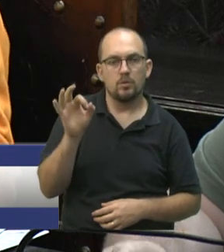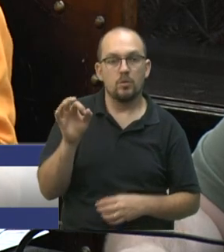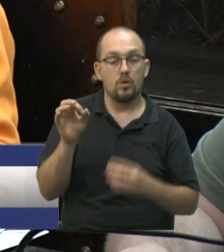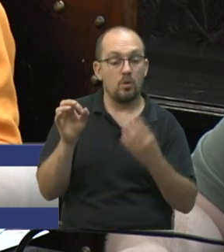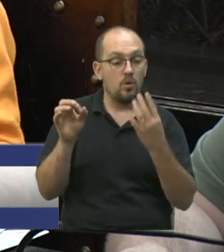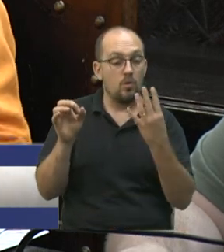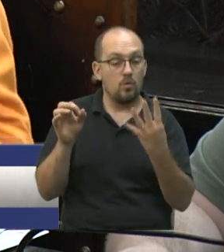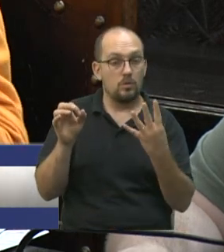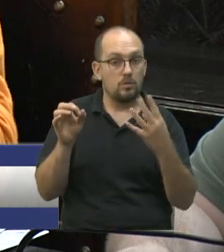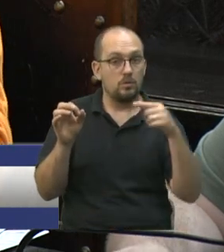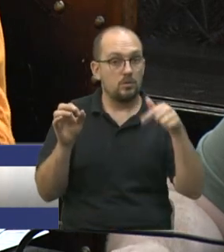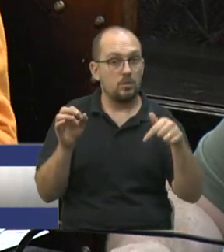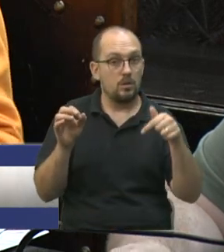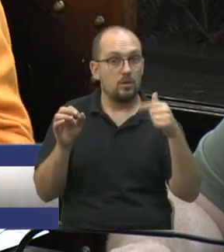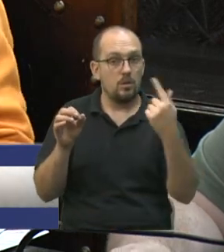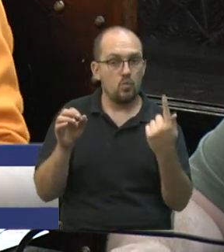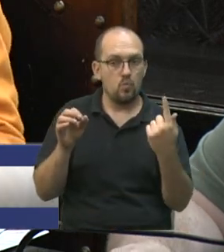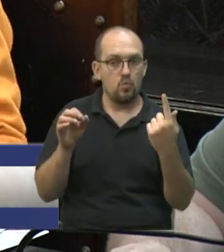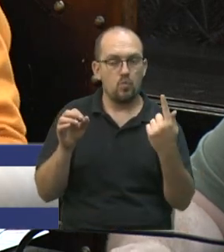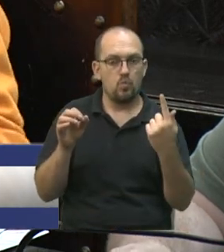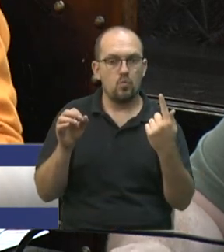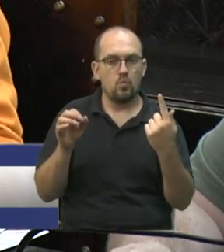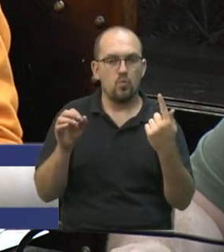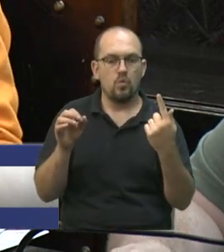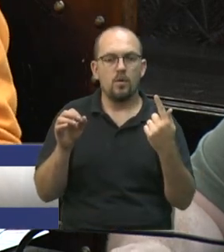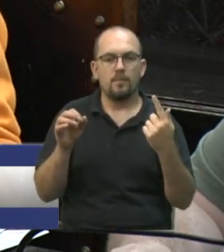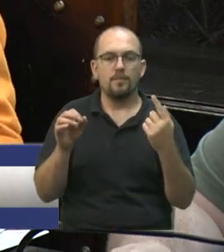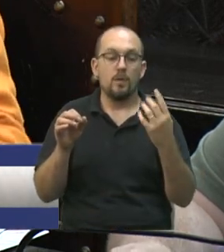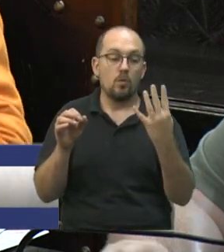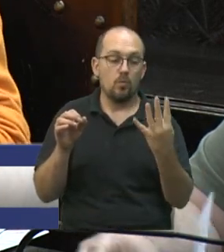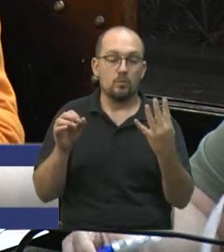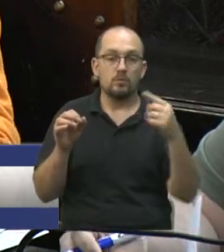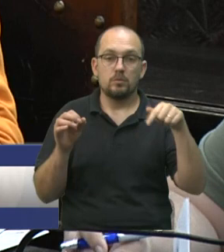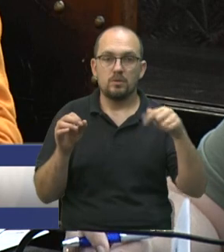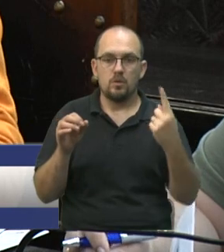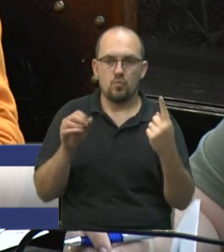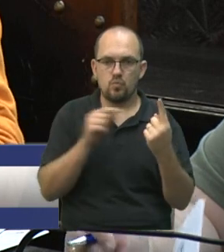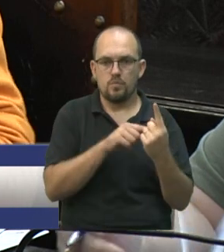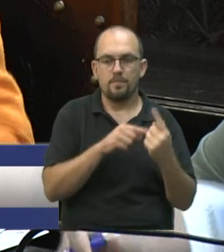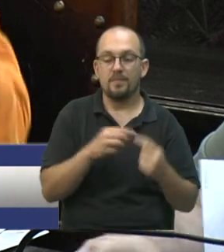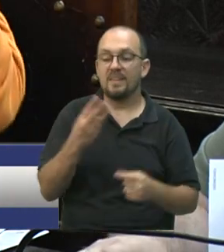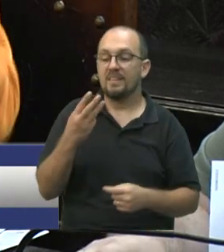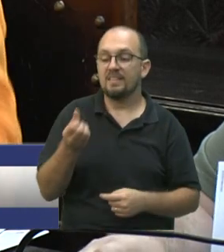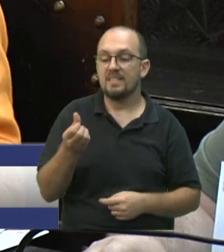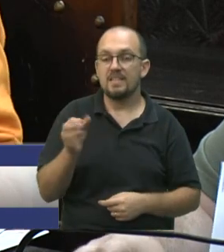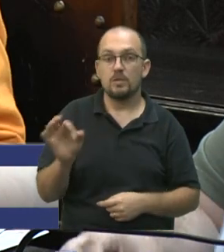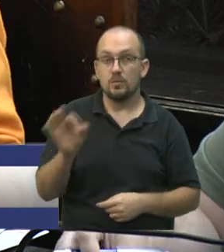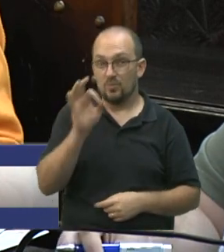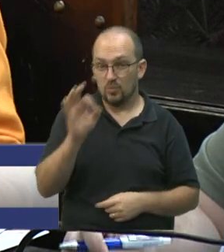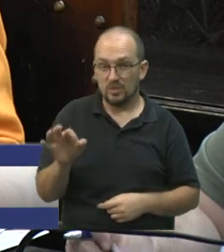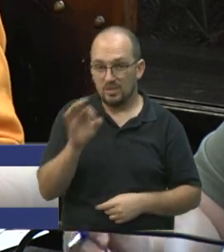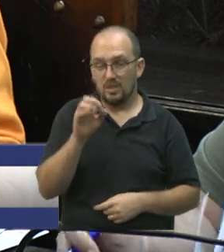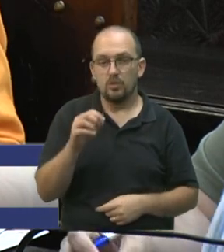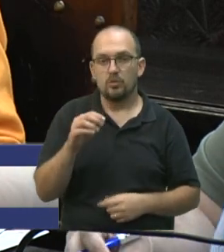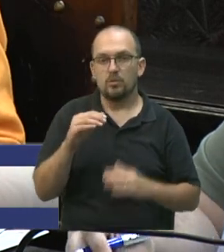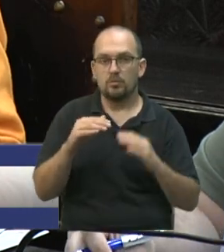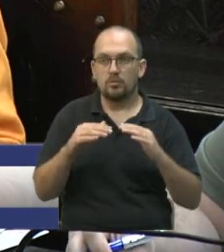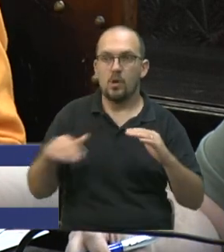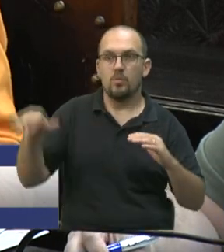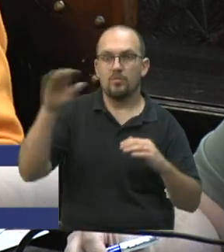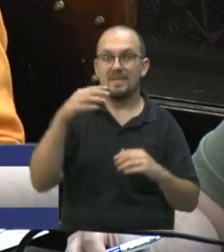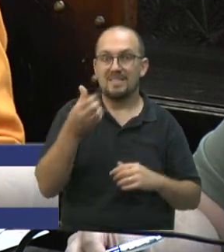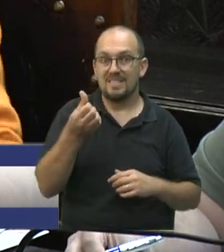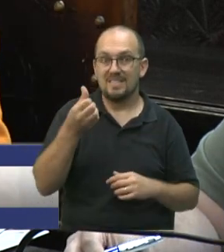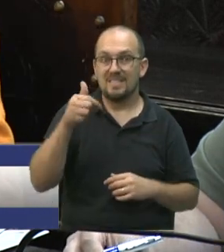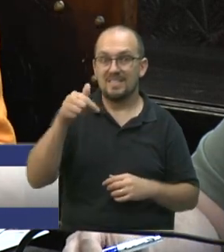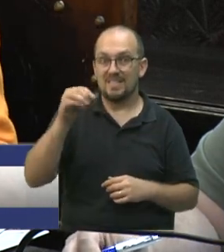era inicial, reestimada é outro valor, mas a inicial é 471. E 36% em cima de 670